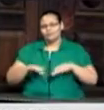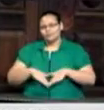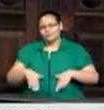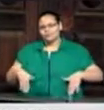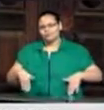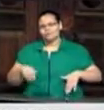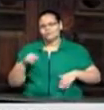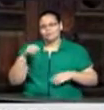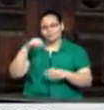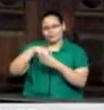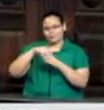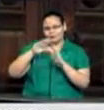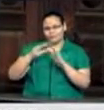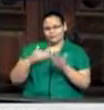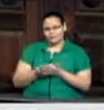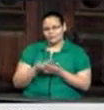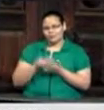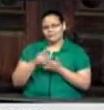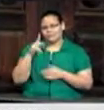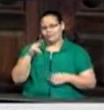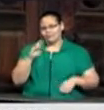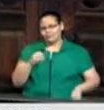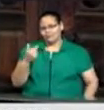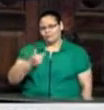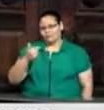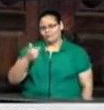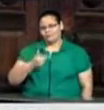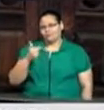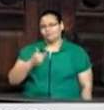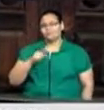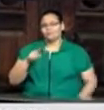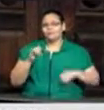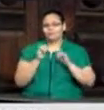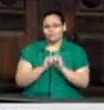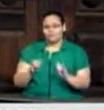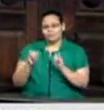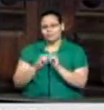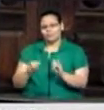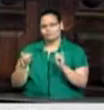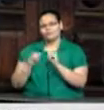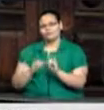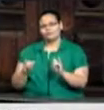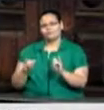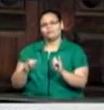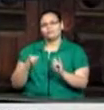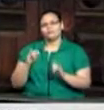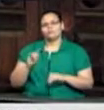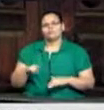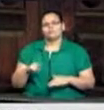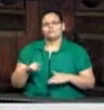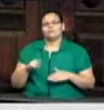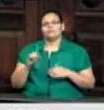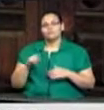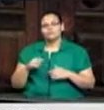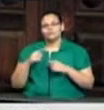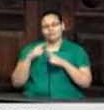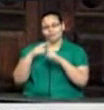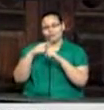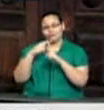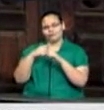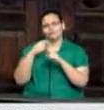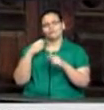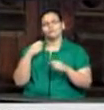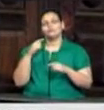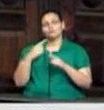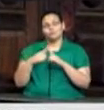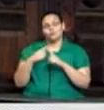nas dependências do Colégio Pedro II. Essa notícia reverberou de forma até positiva,